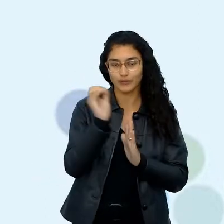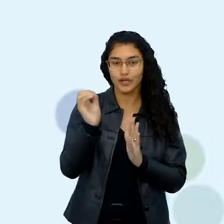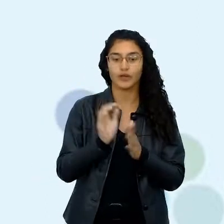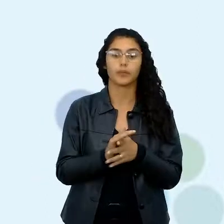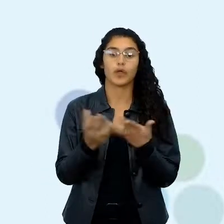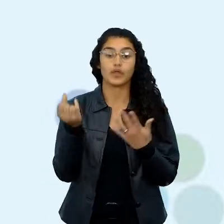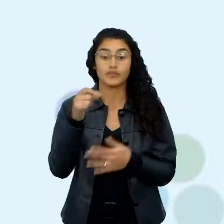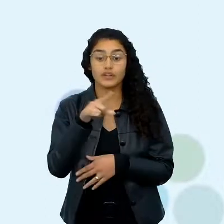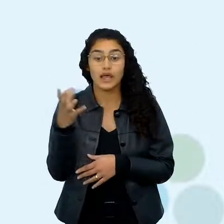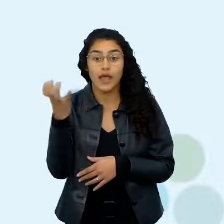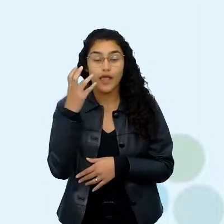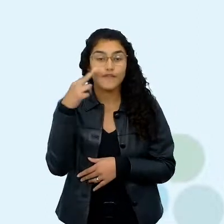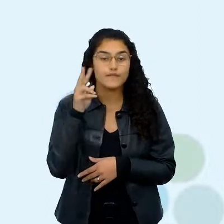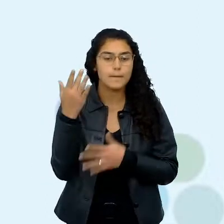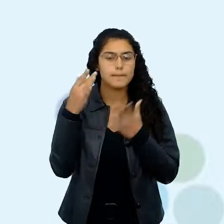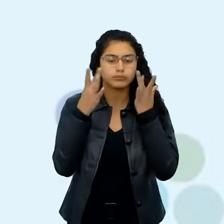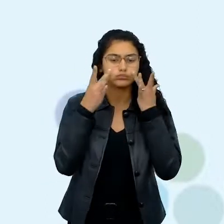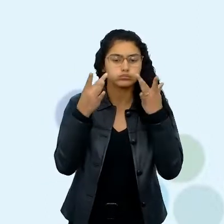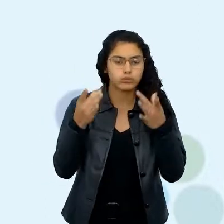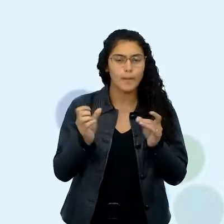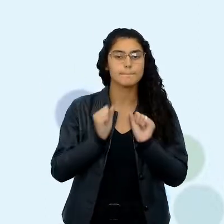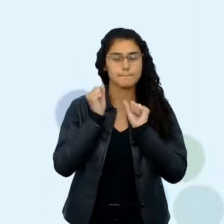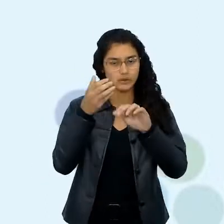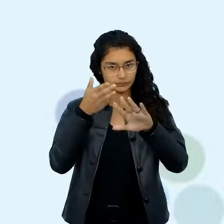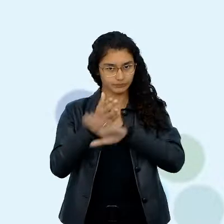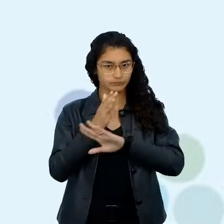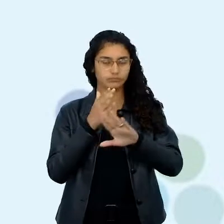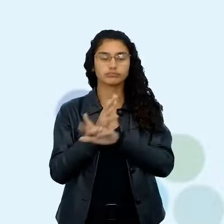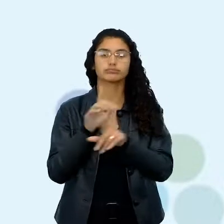Então, se vocês quiserem ler mais atentamente, vocês podem ver